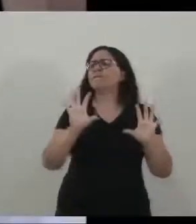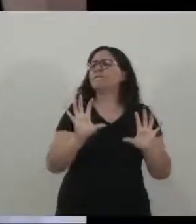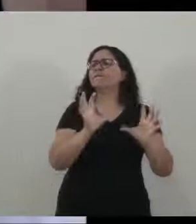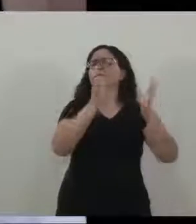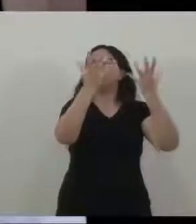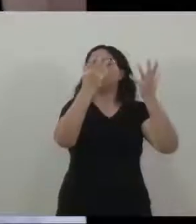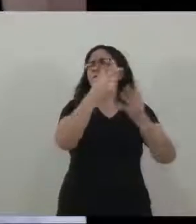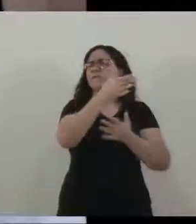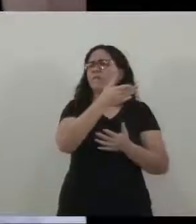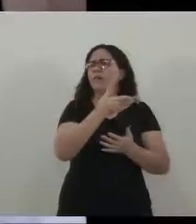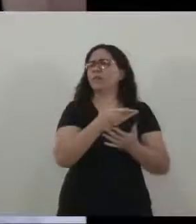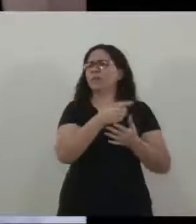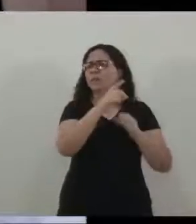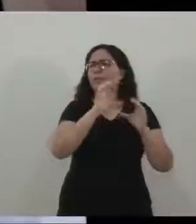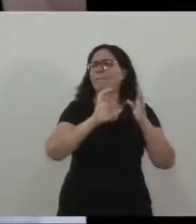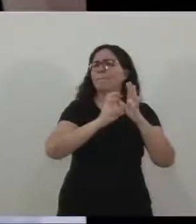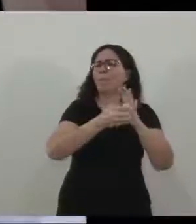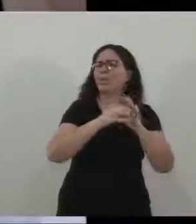pessoas, principalmente os cidadãos,